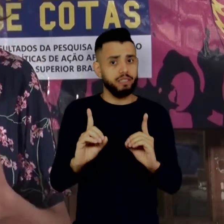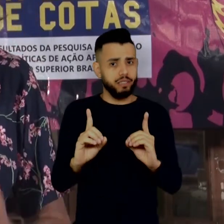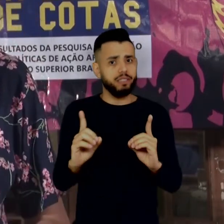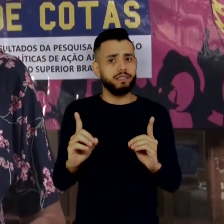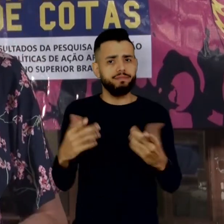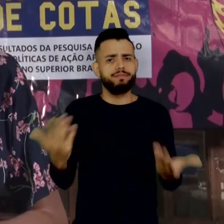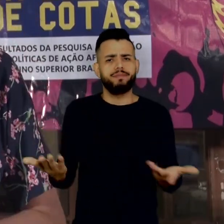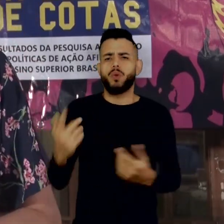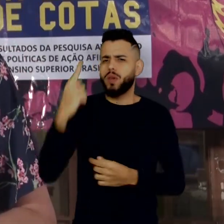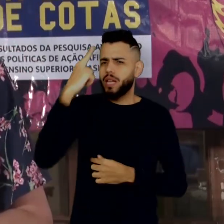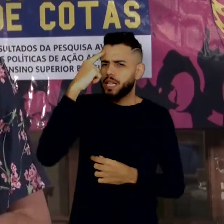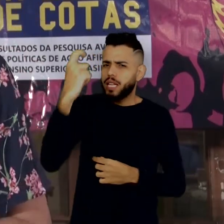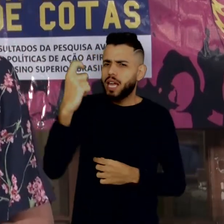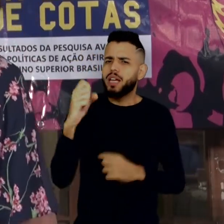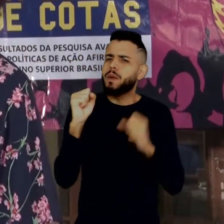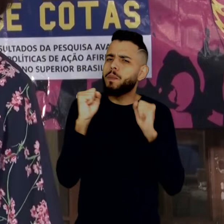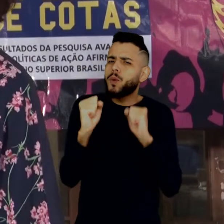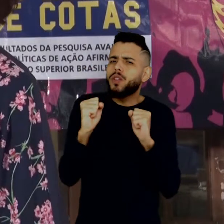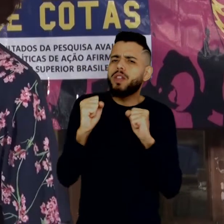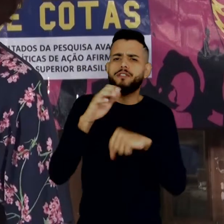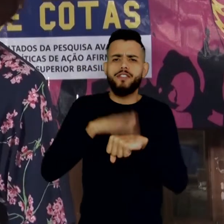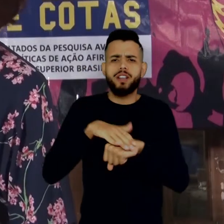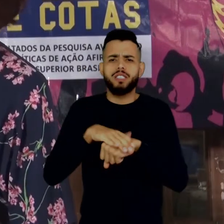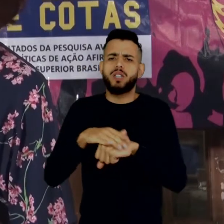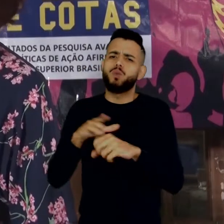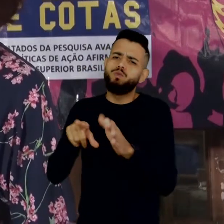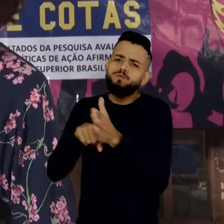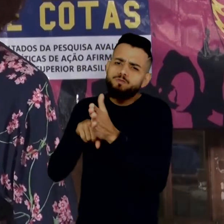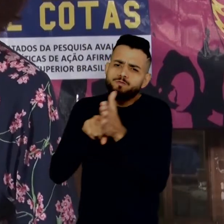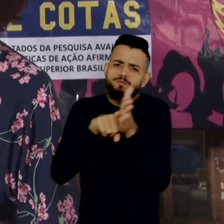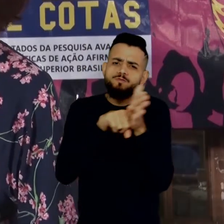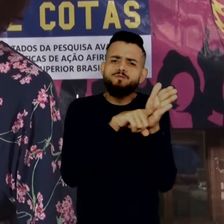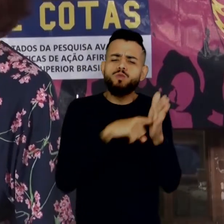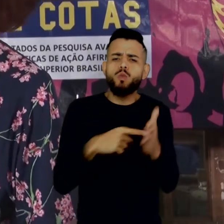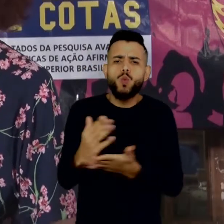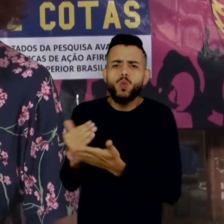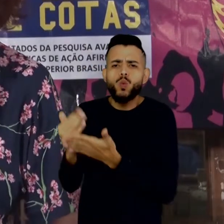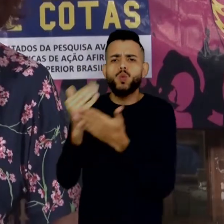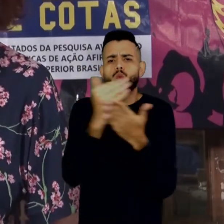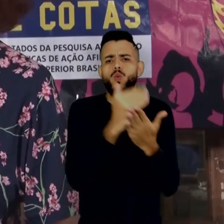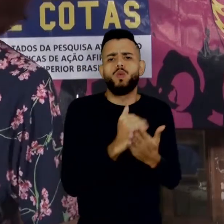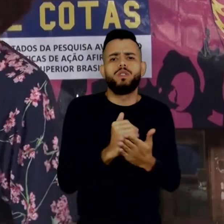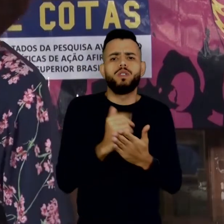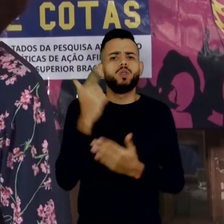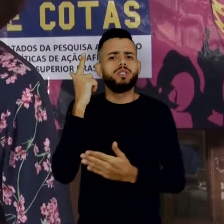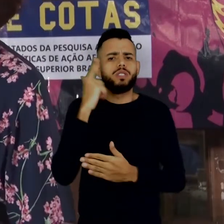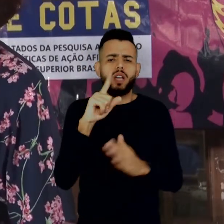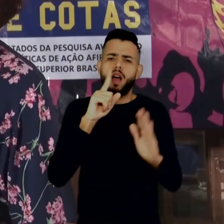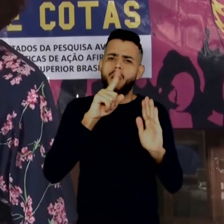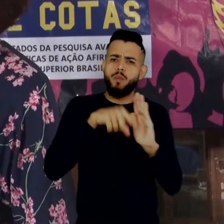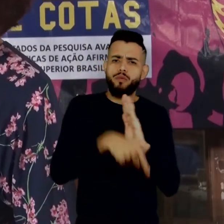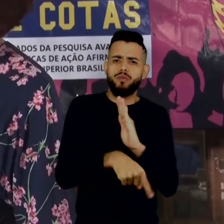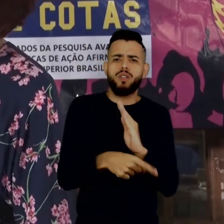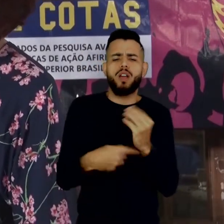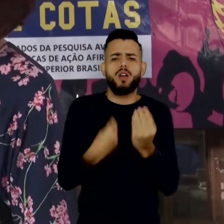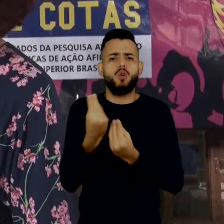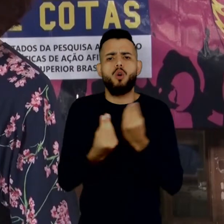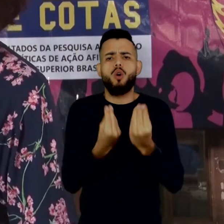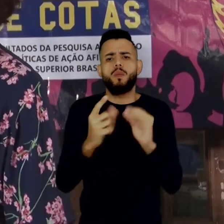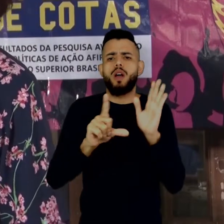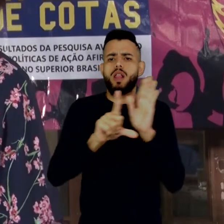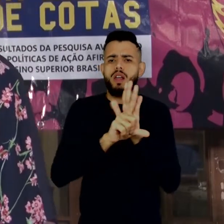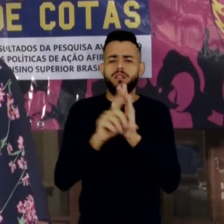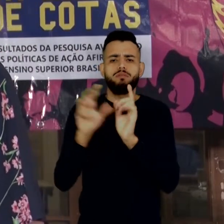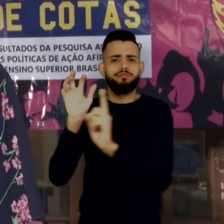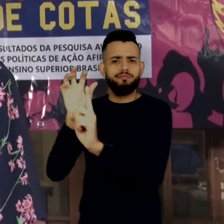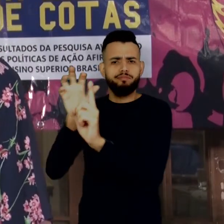de poder também fazer um estudo que capte, que aprofunde, né, como a lei tem impactado a